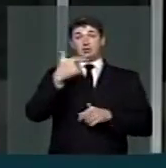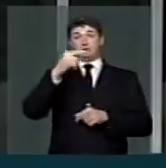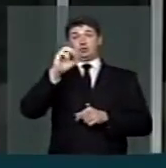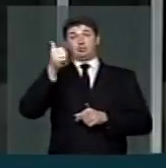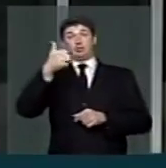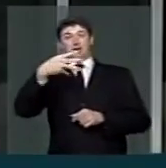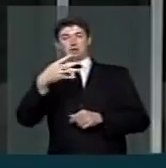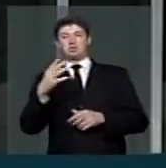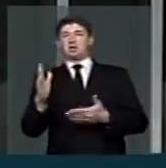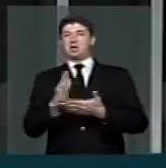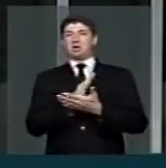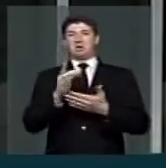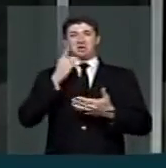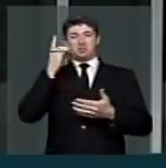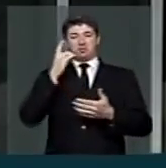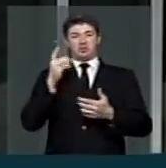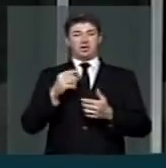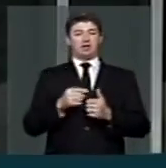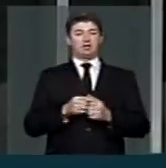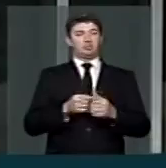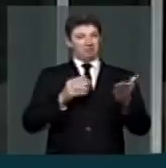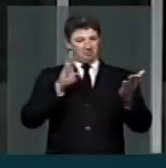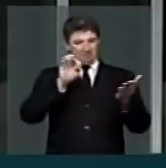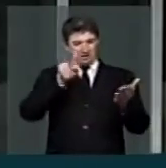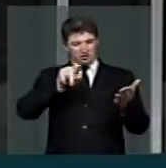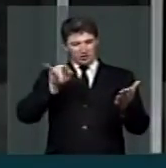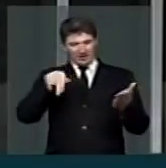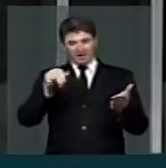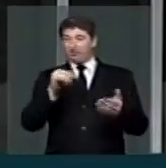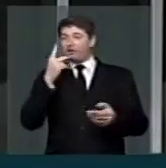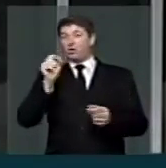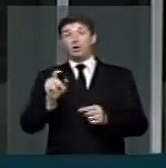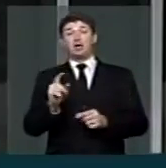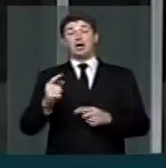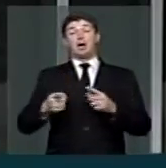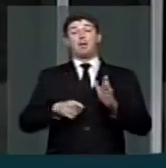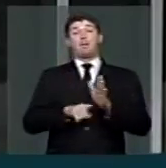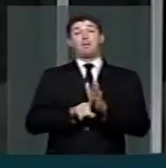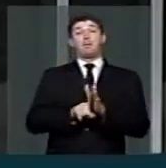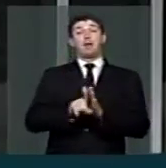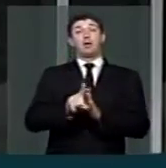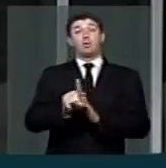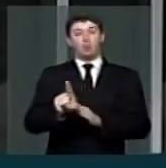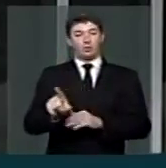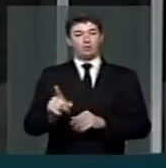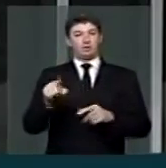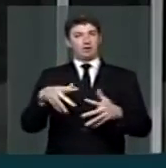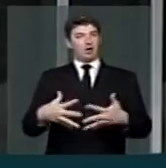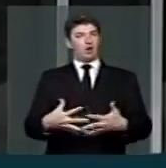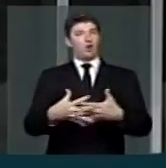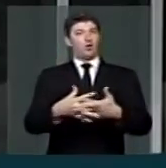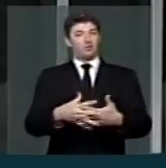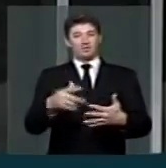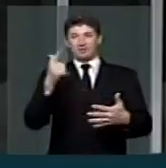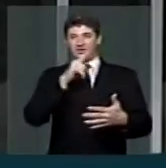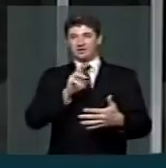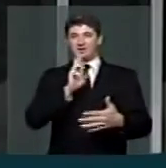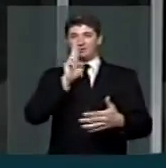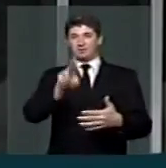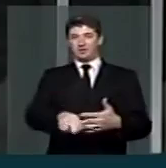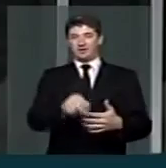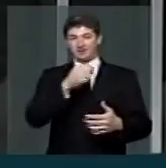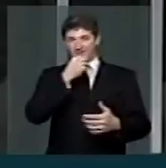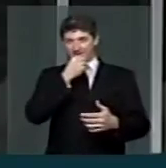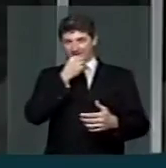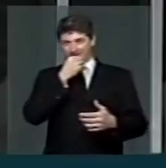2014. Alguns deputados do Berzoini dizem que as perguntas seriam complexas para serem